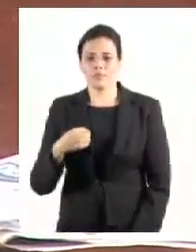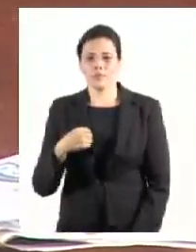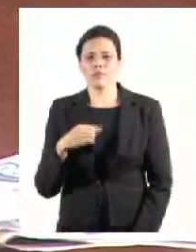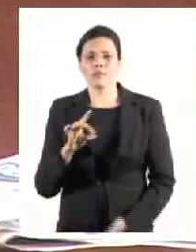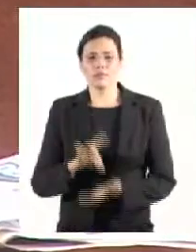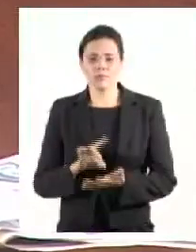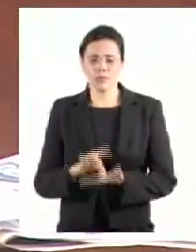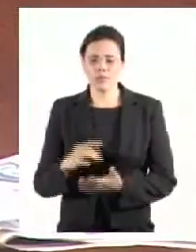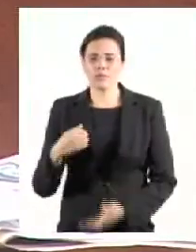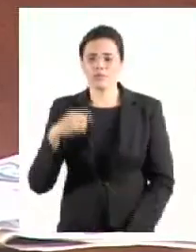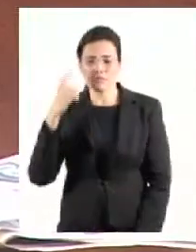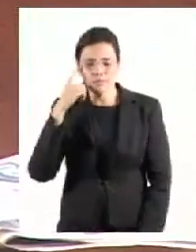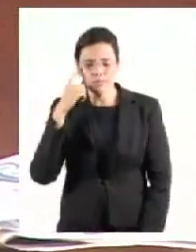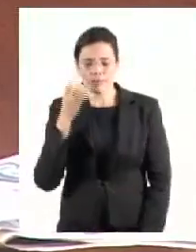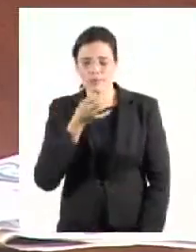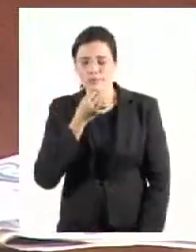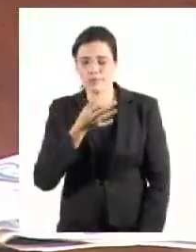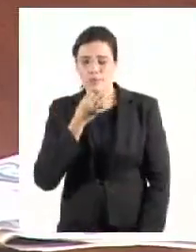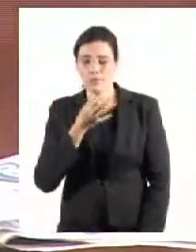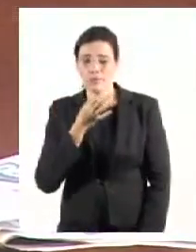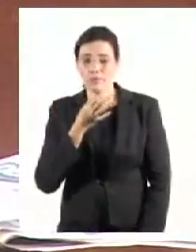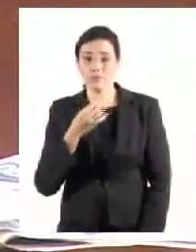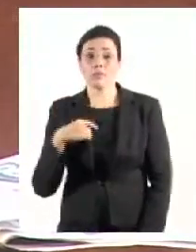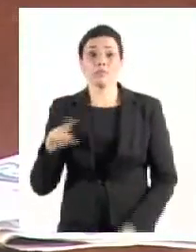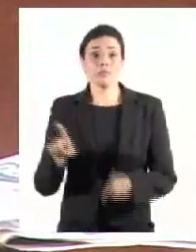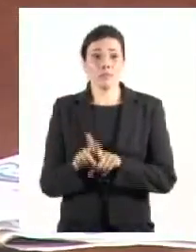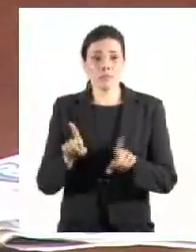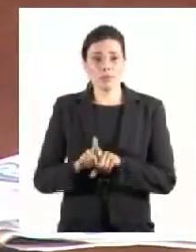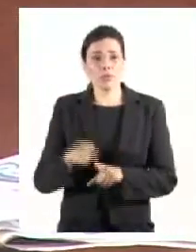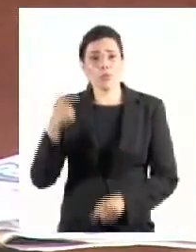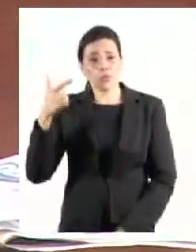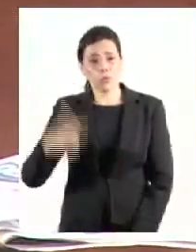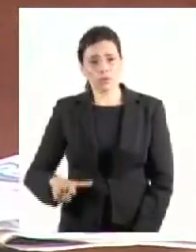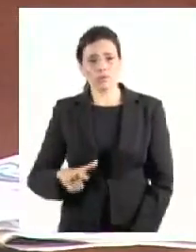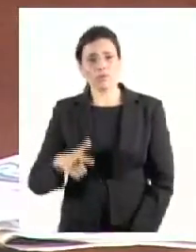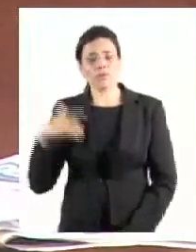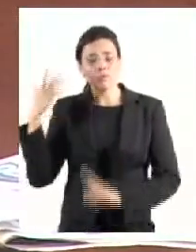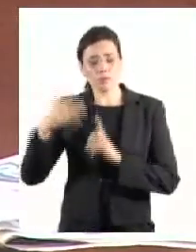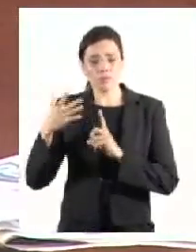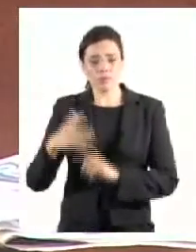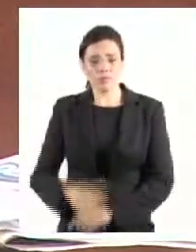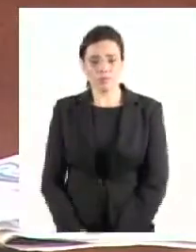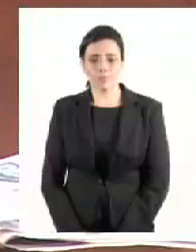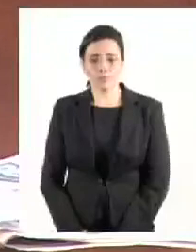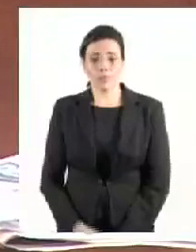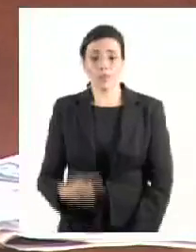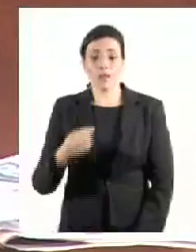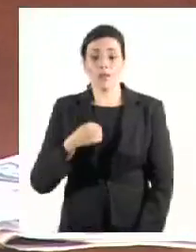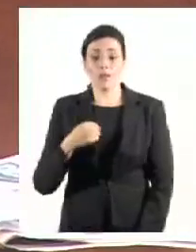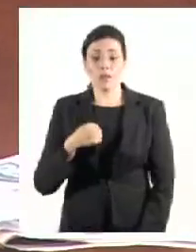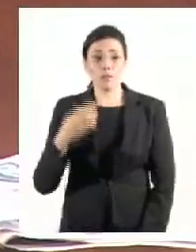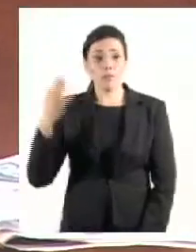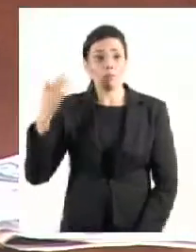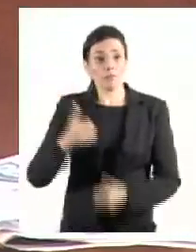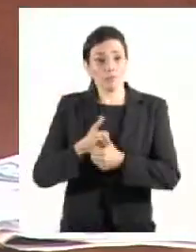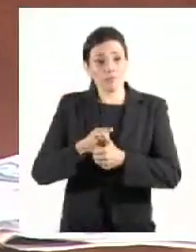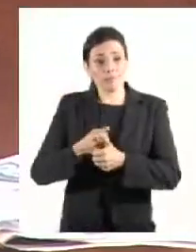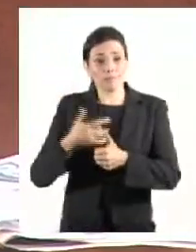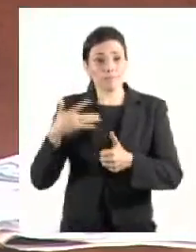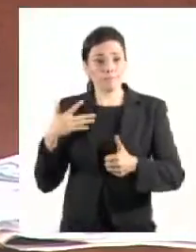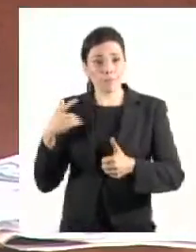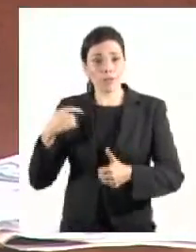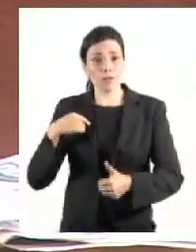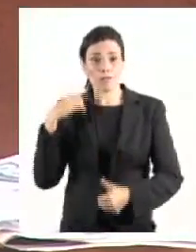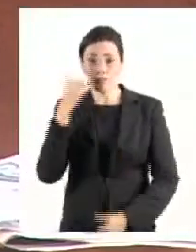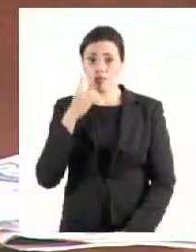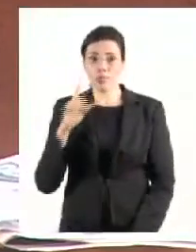acho que... E outra, digo e repito, não era deputada na legislatura passada.